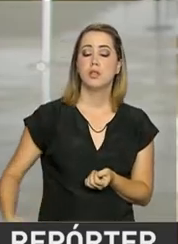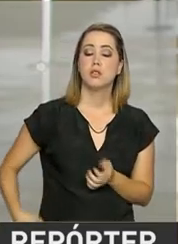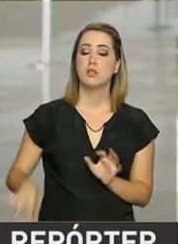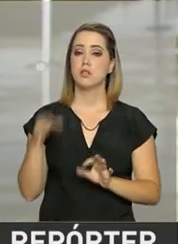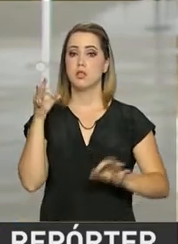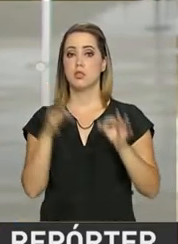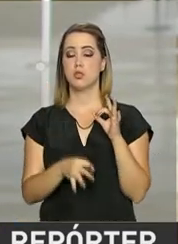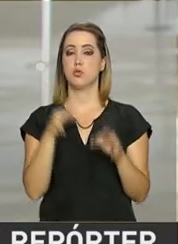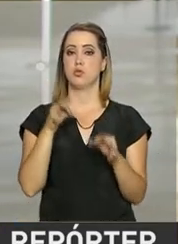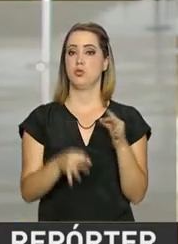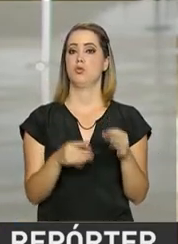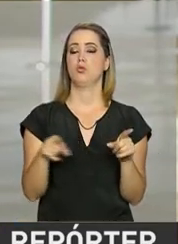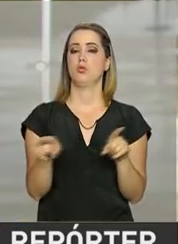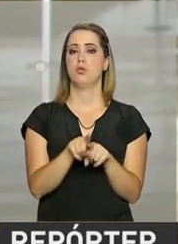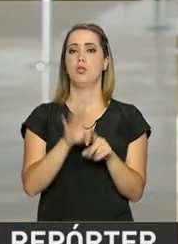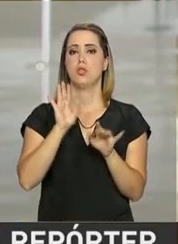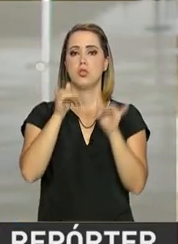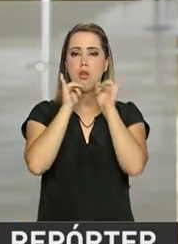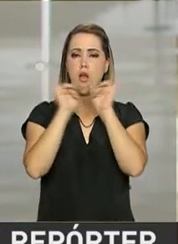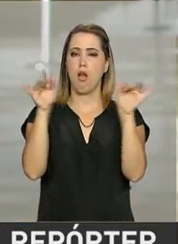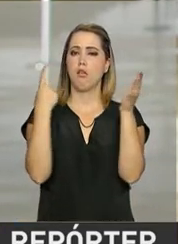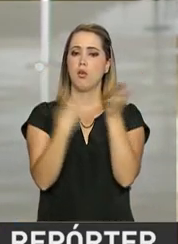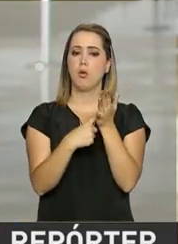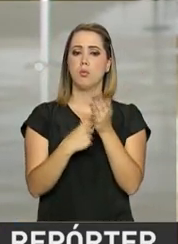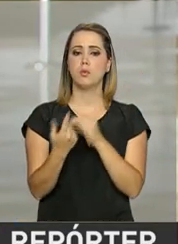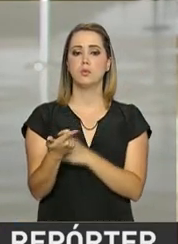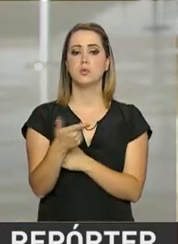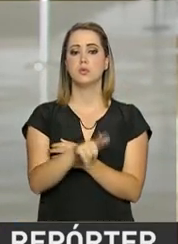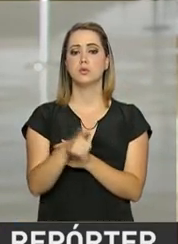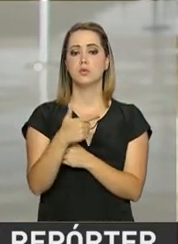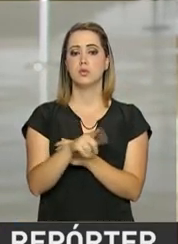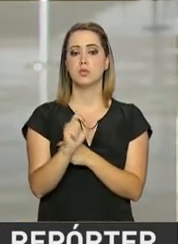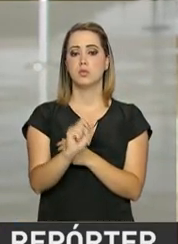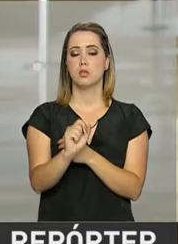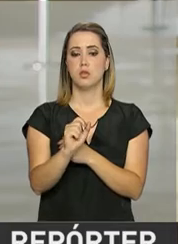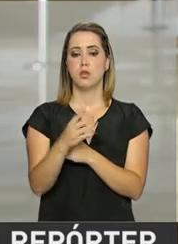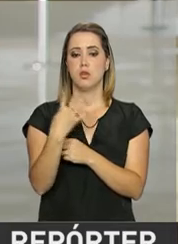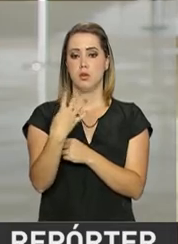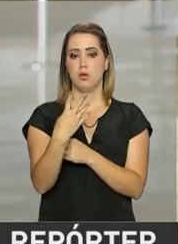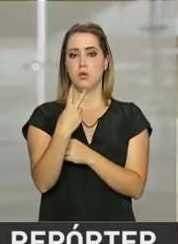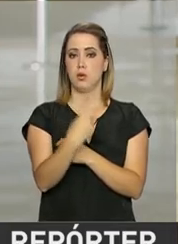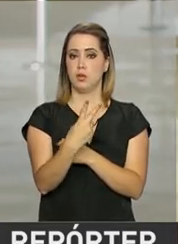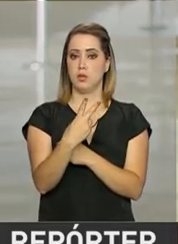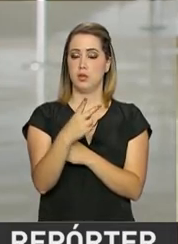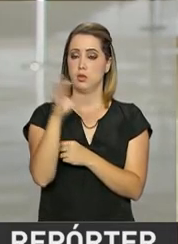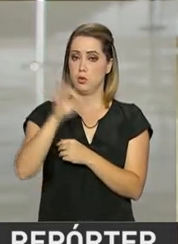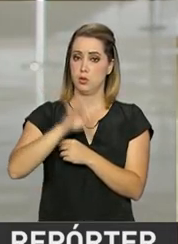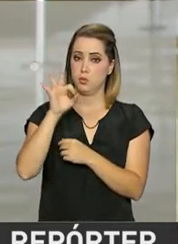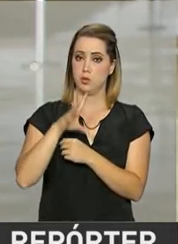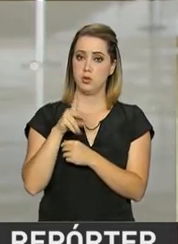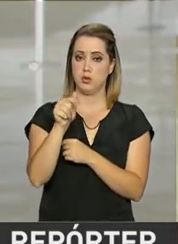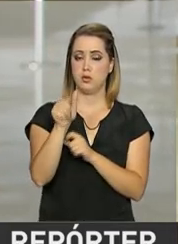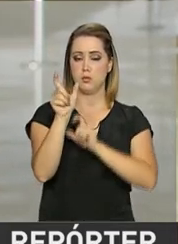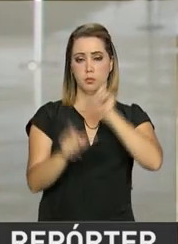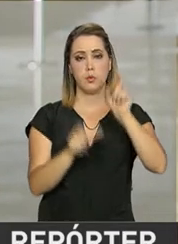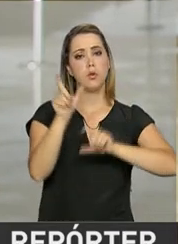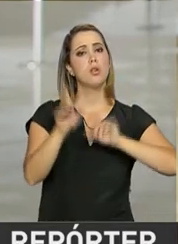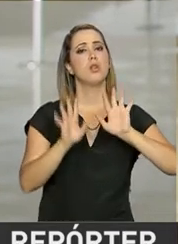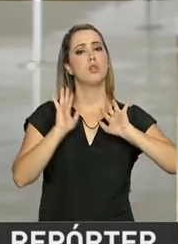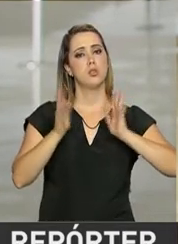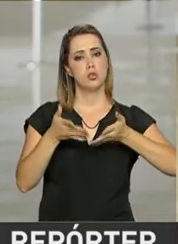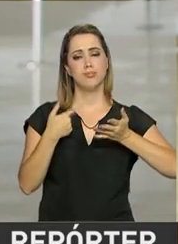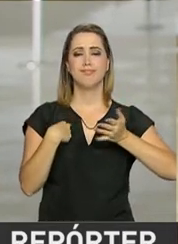Justiça, Alexandre de Moraes, já afirmou mais de uma vez que 42% dos presos no país